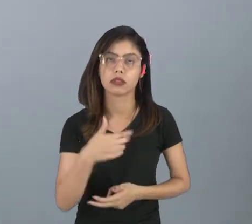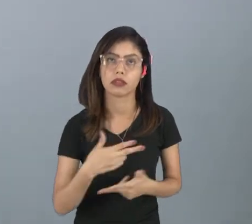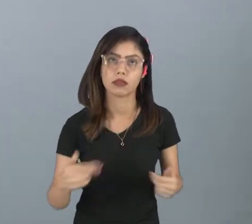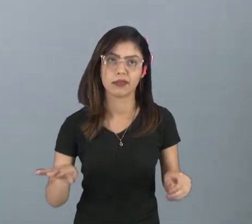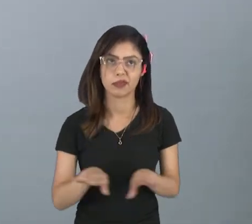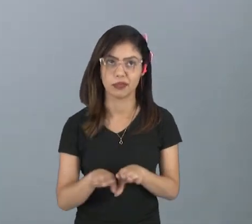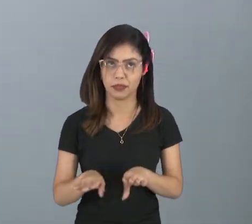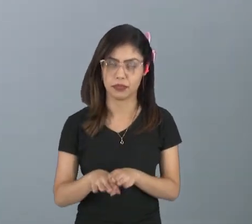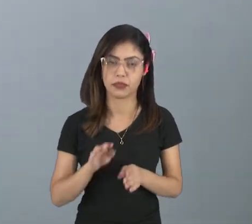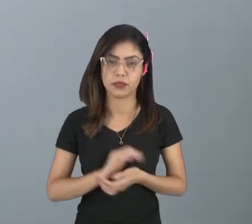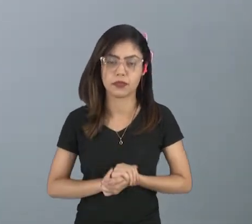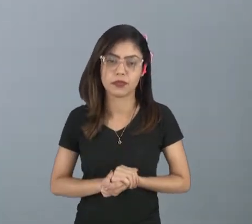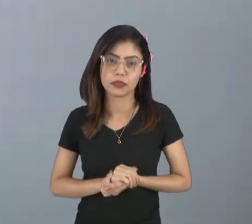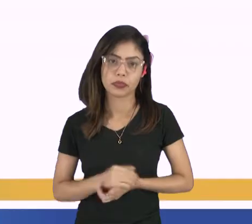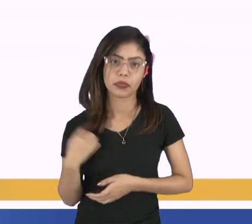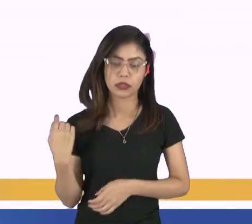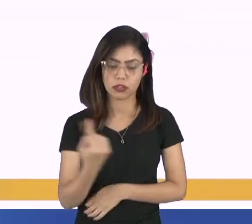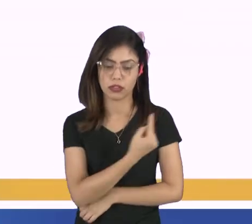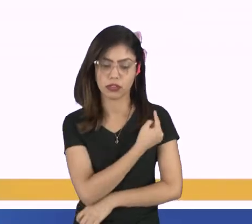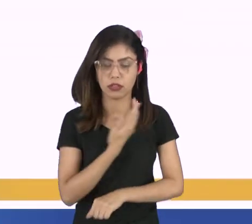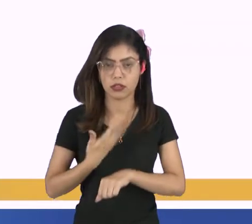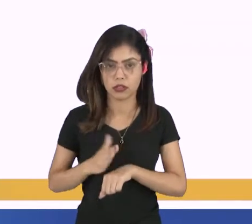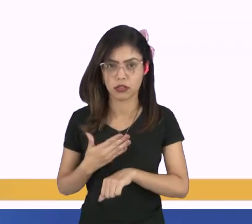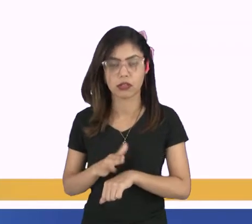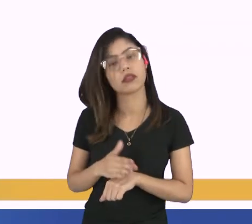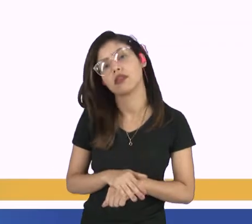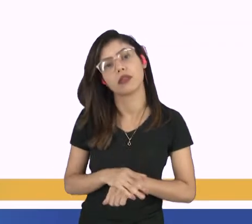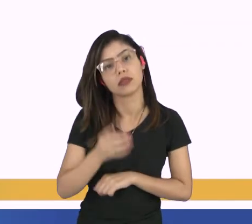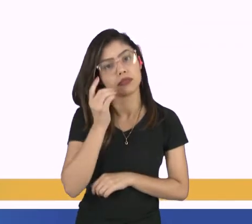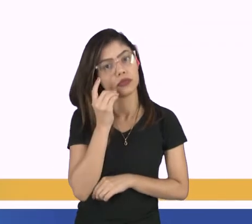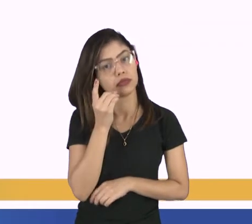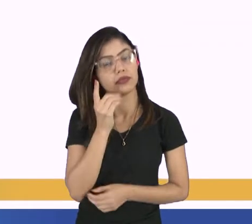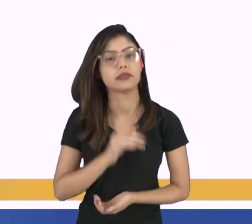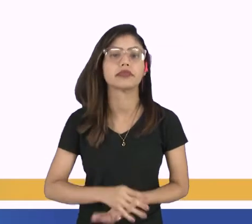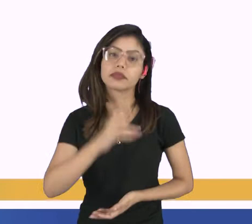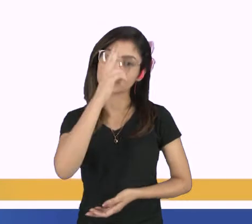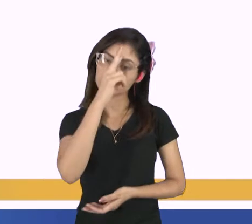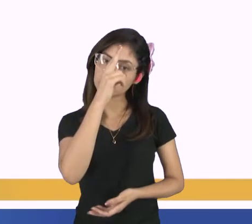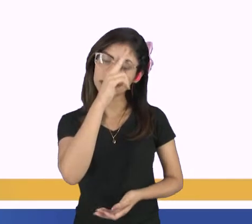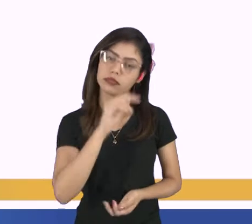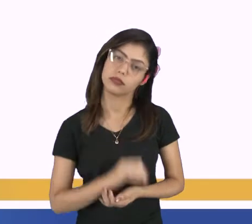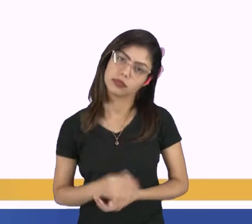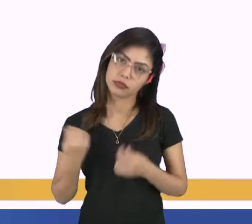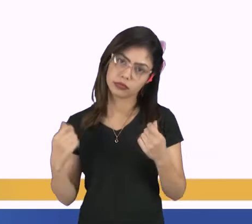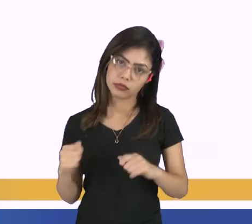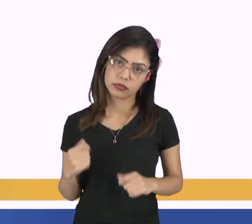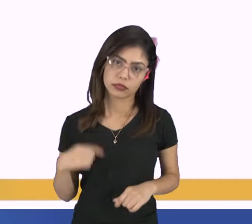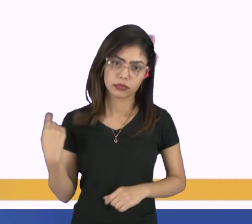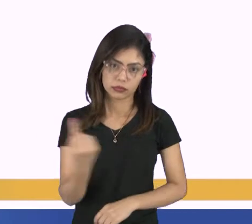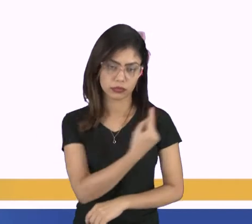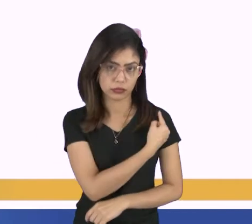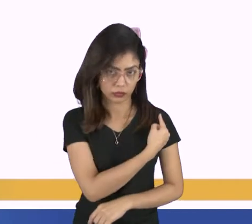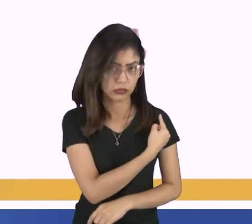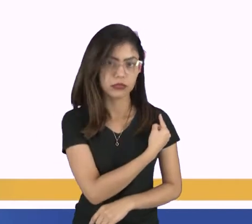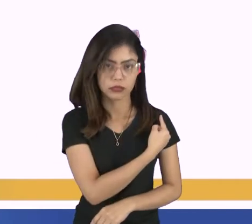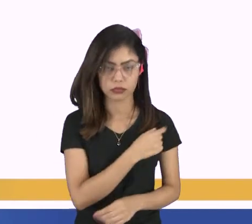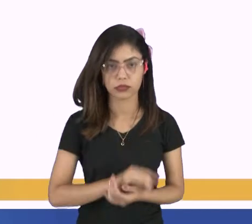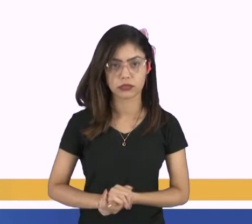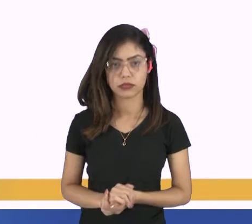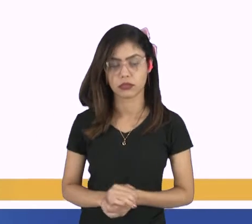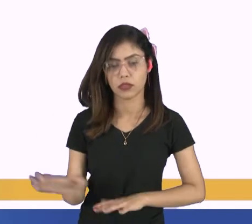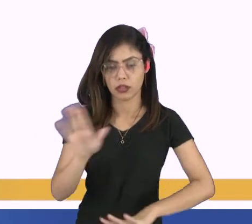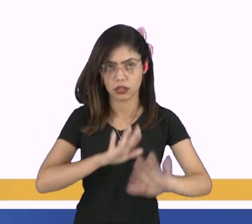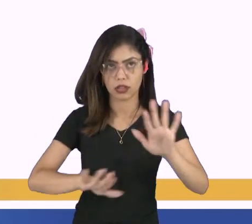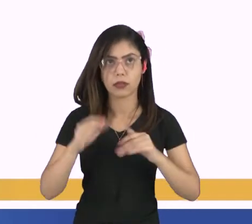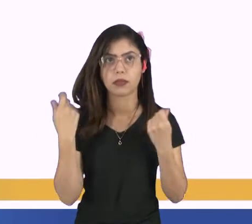que deve ser feita, né, são as nossas práticas do nosso cotidiano. Lembra que a gente também tem que fazer a nossa parte. Então, todo